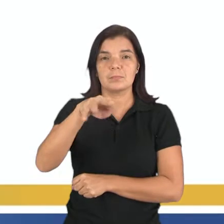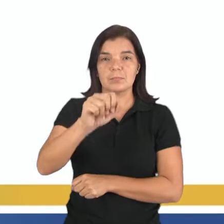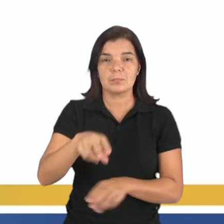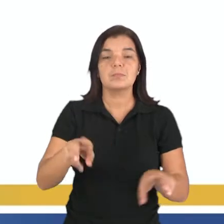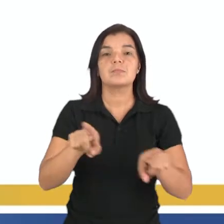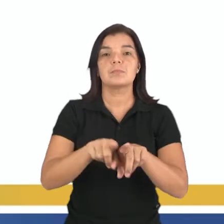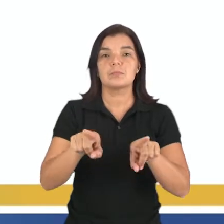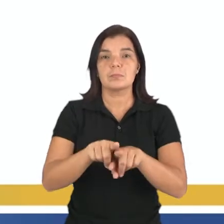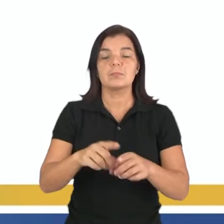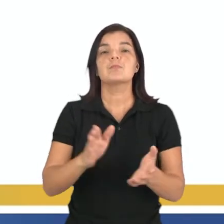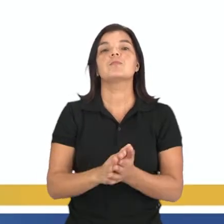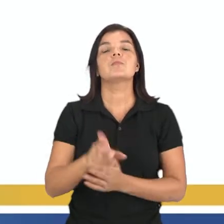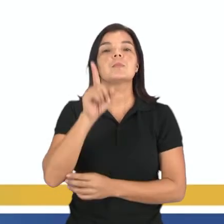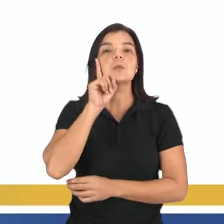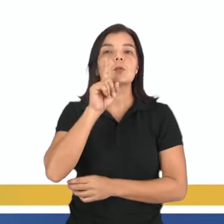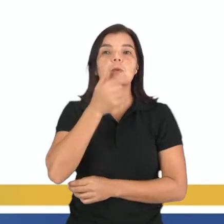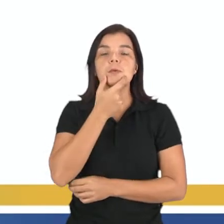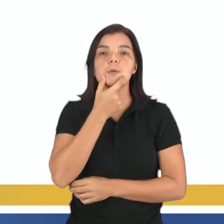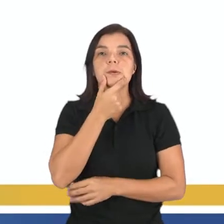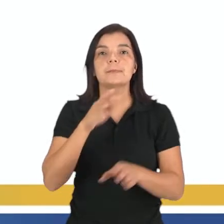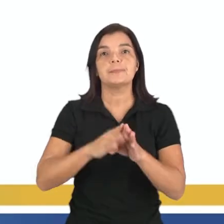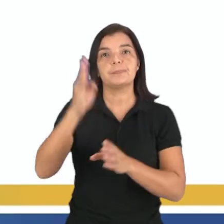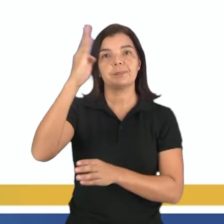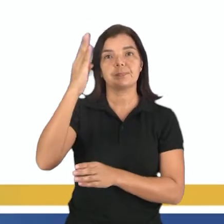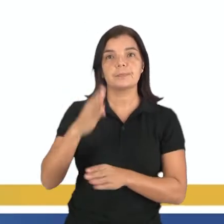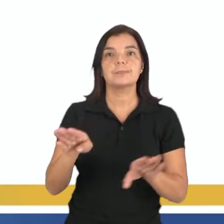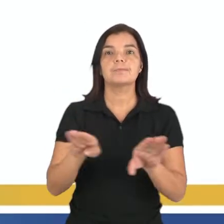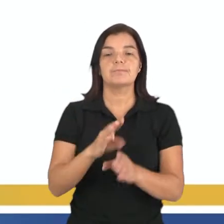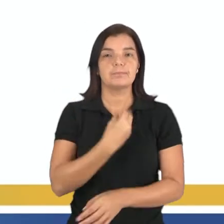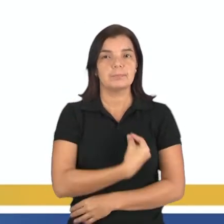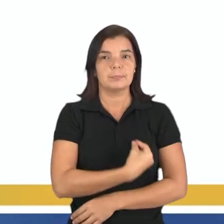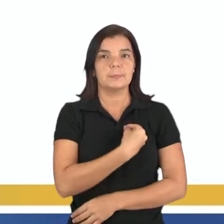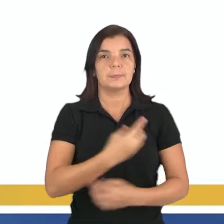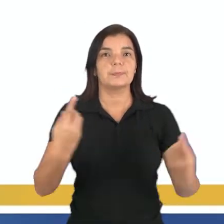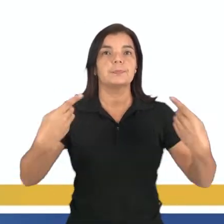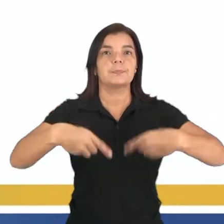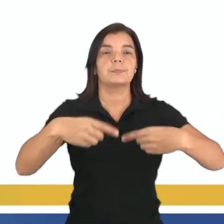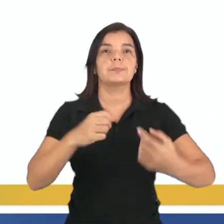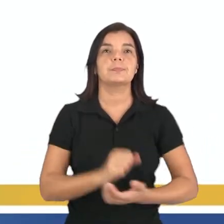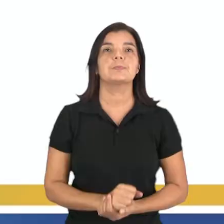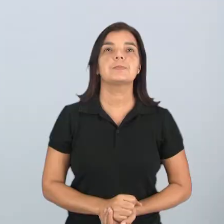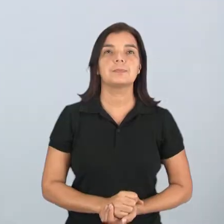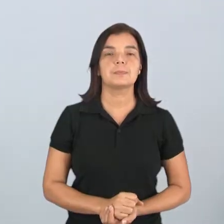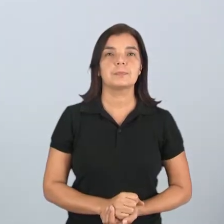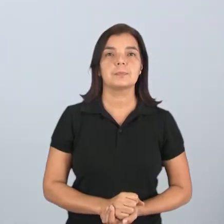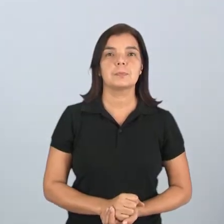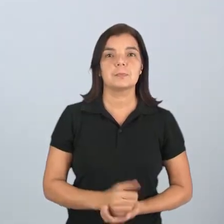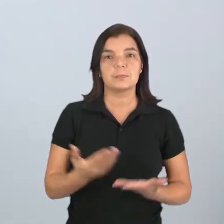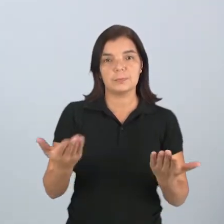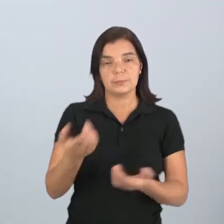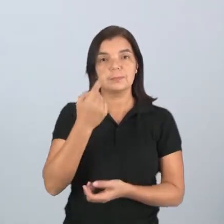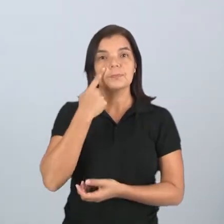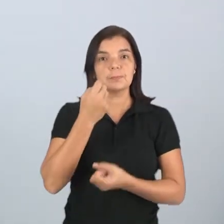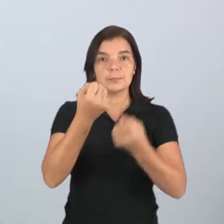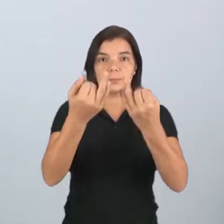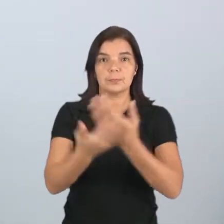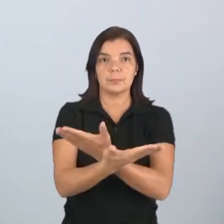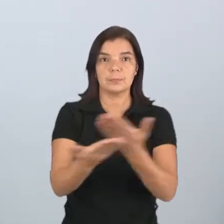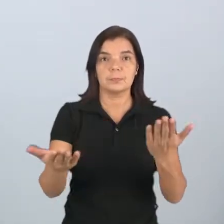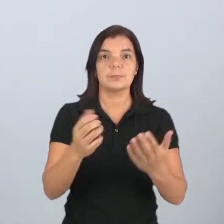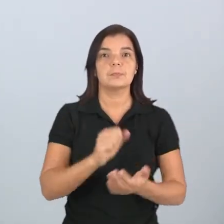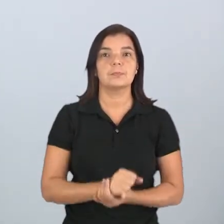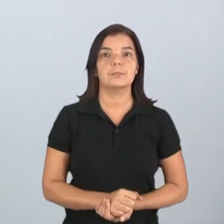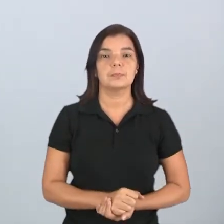campeonato sul-americano. E os brasileiros marcaram presença na disputa, né? Então, como eu falei para